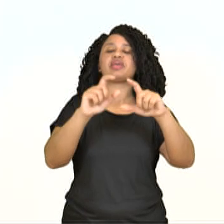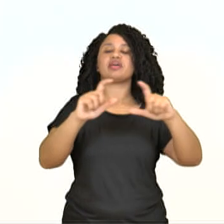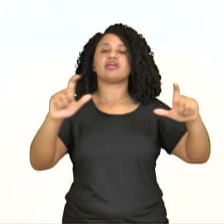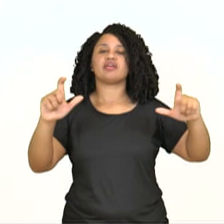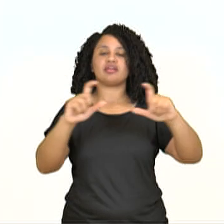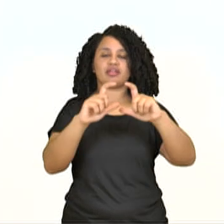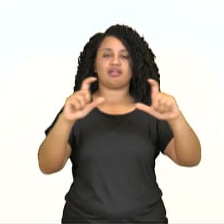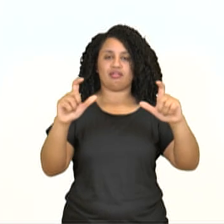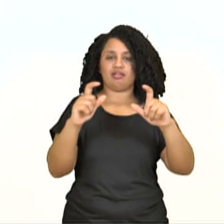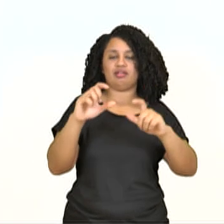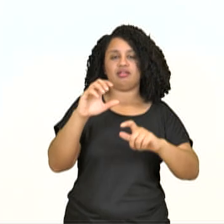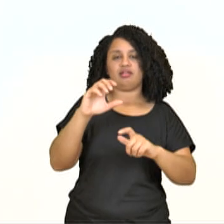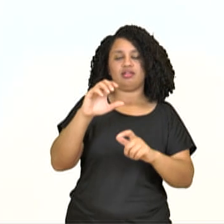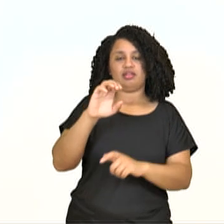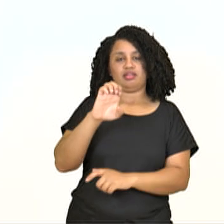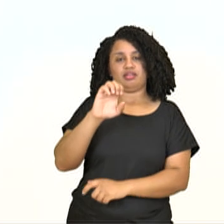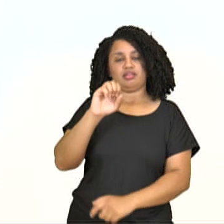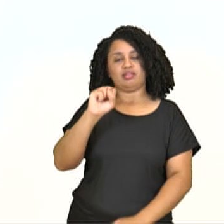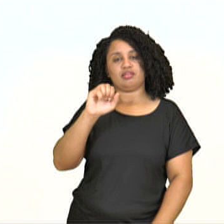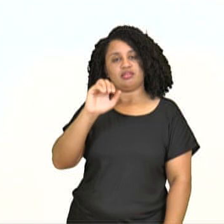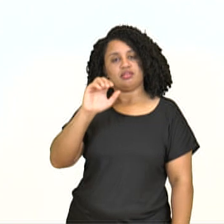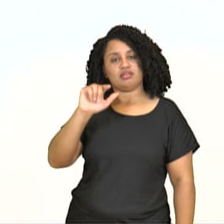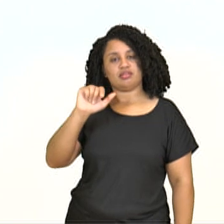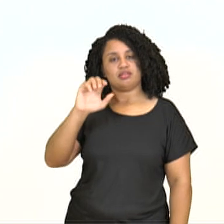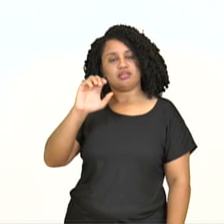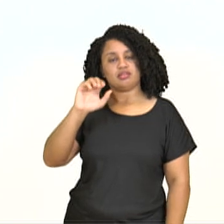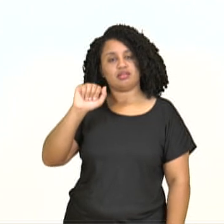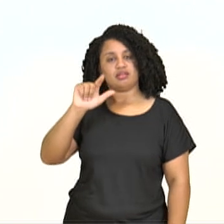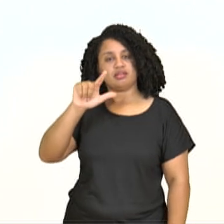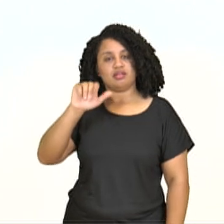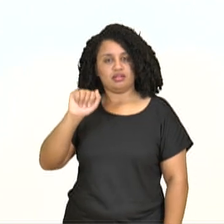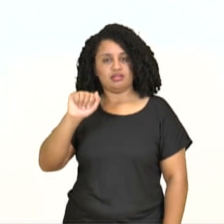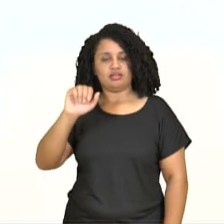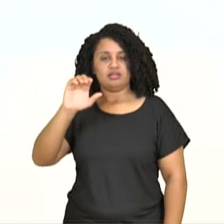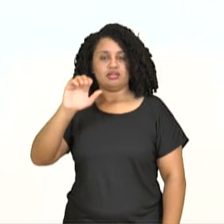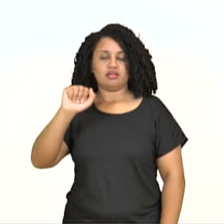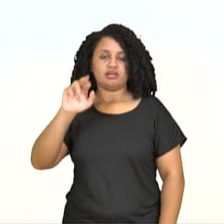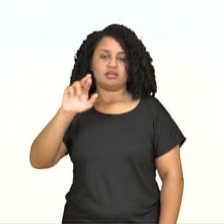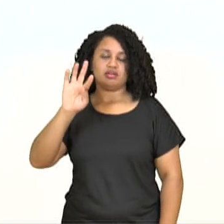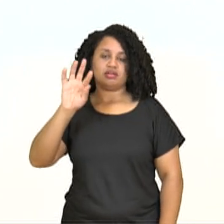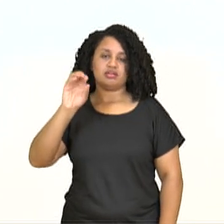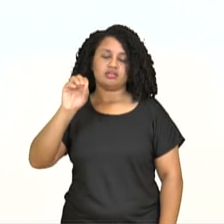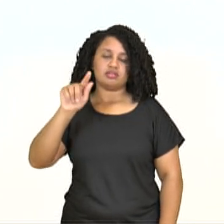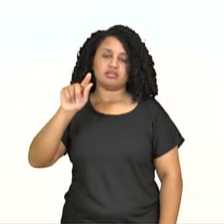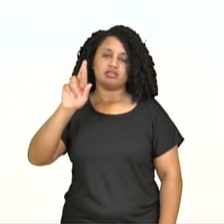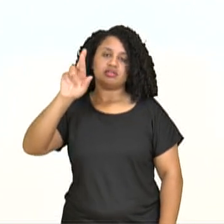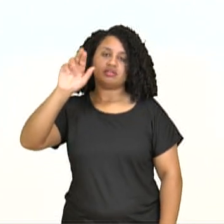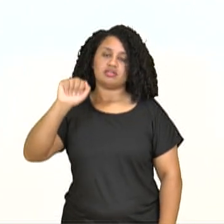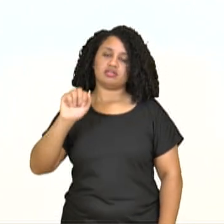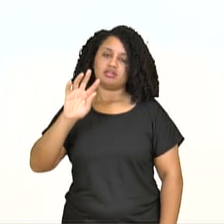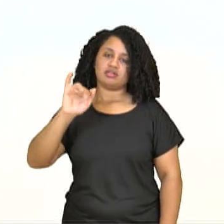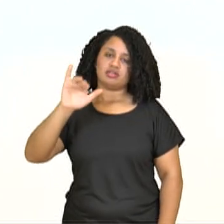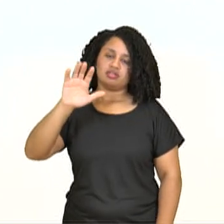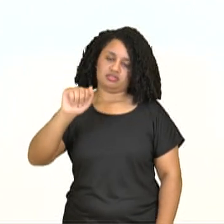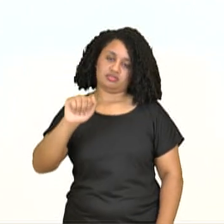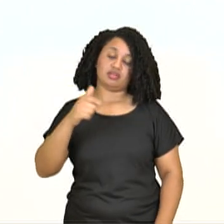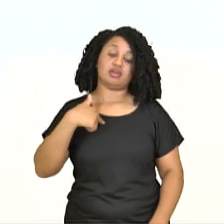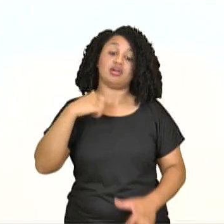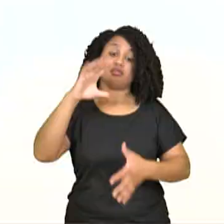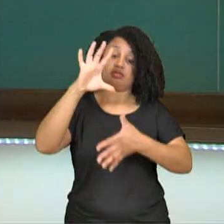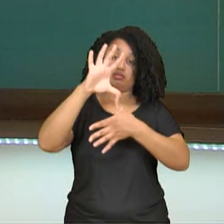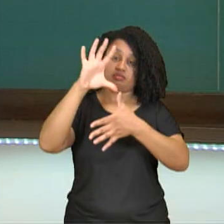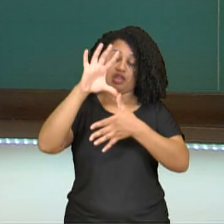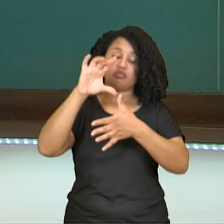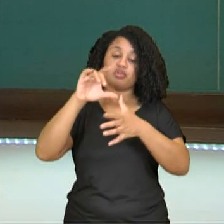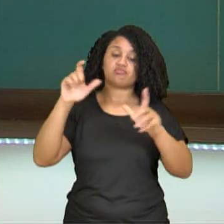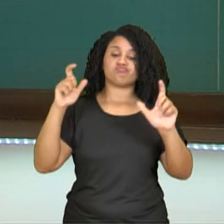cartográficas. Quando a gente fala em escalas cartográficas, a gente tem que saber que os mapas são representações reduzidas da realidade. E